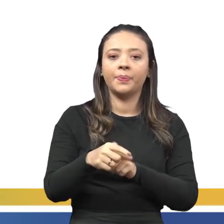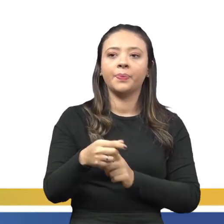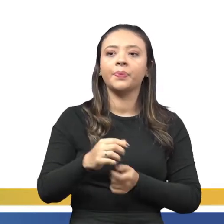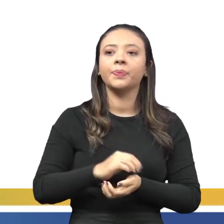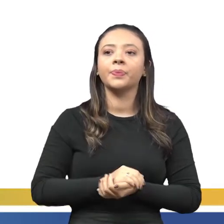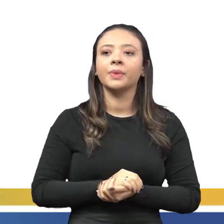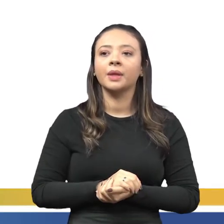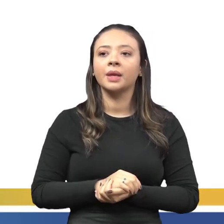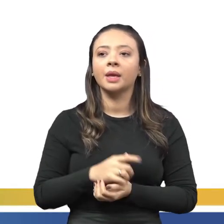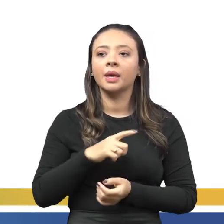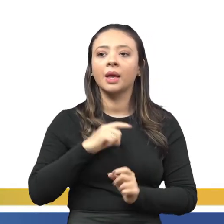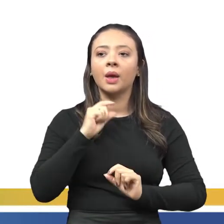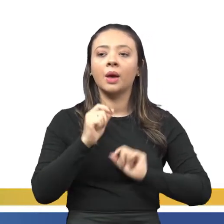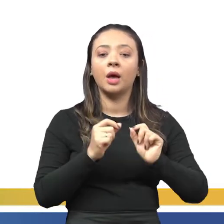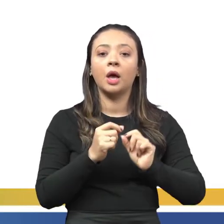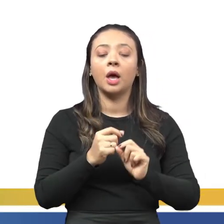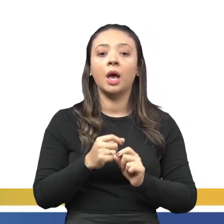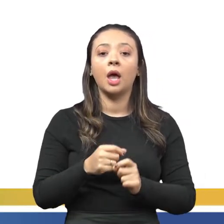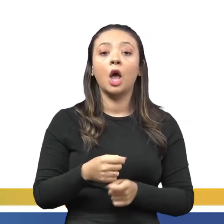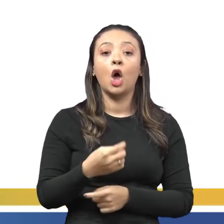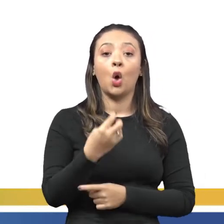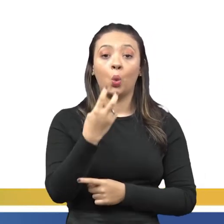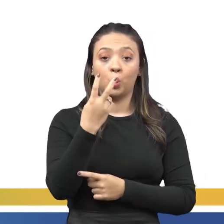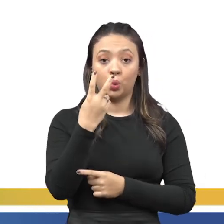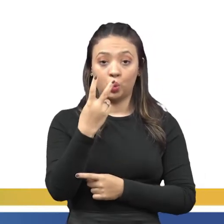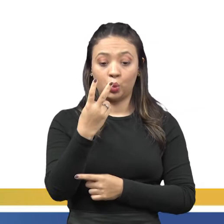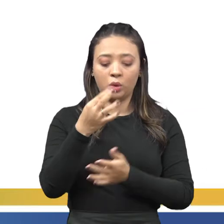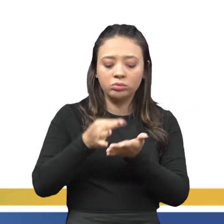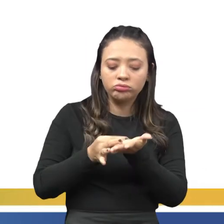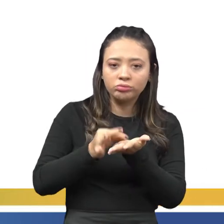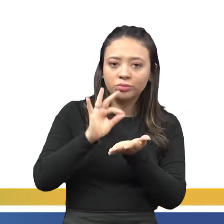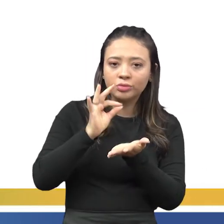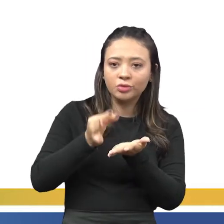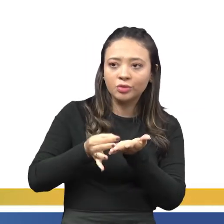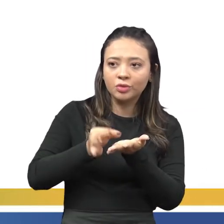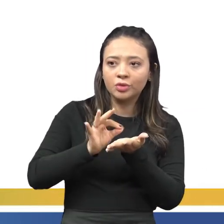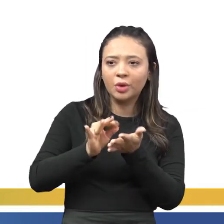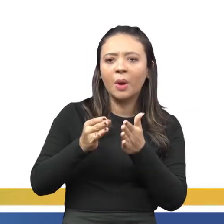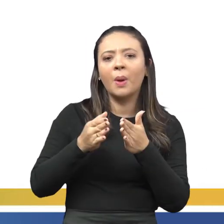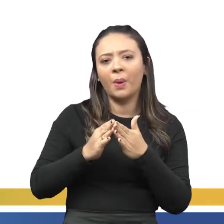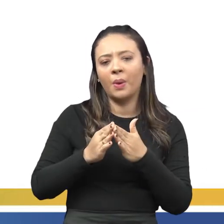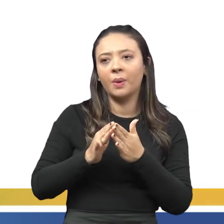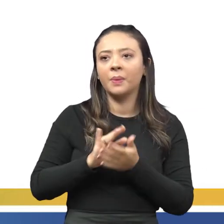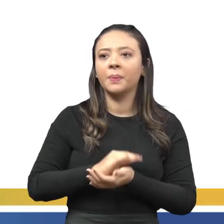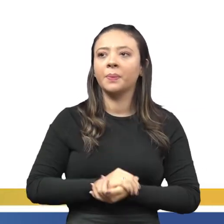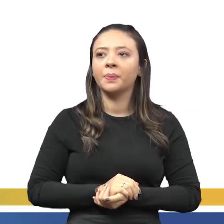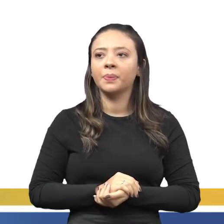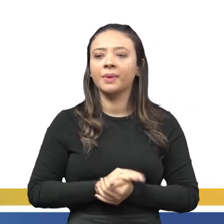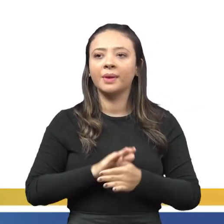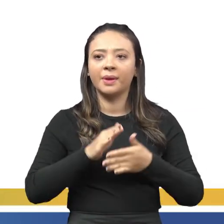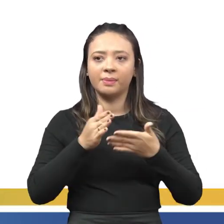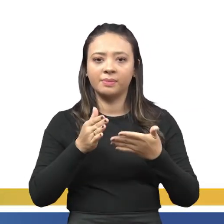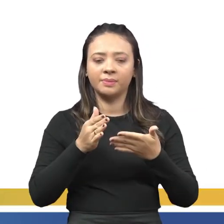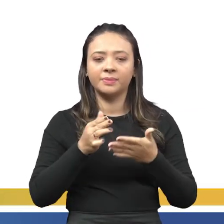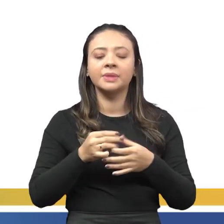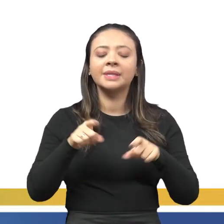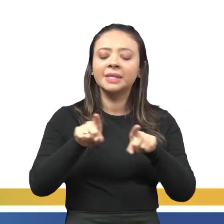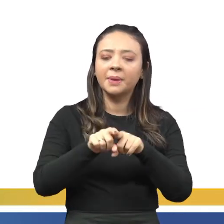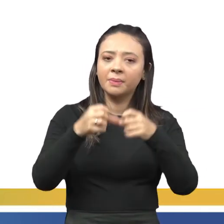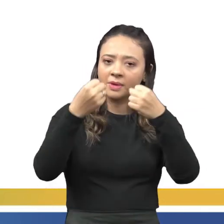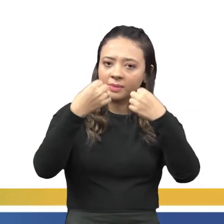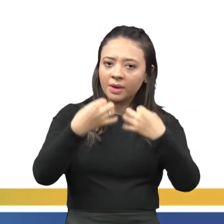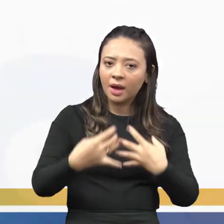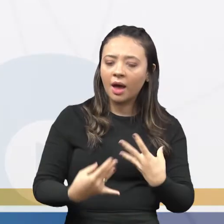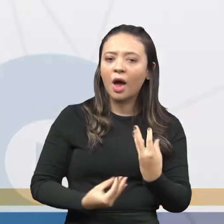embalagens de leite. E 2 cups of coffee, please. 2 xícaras de café, por favor. Ok,